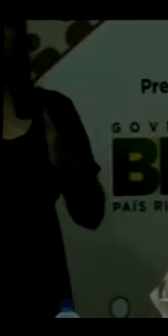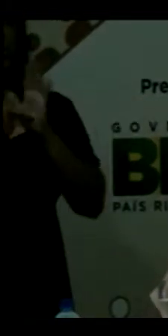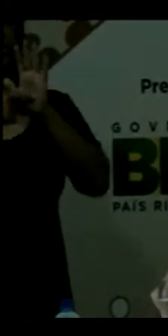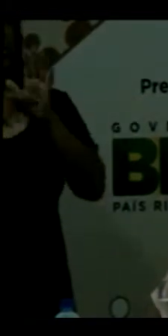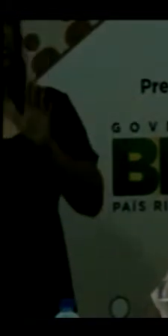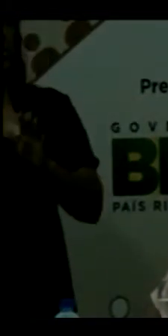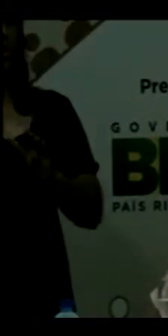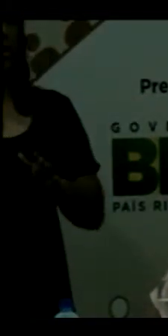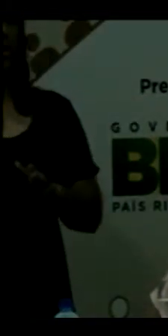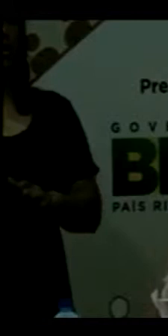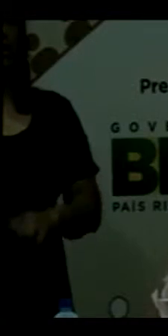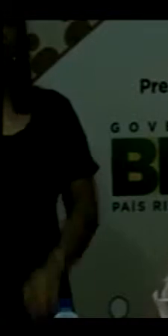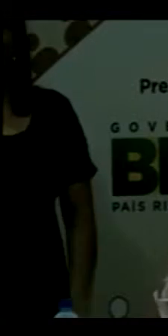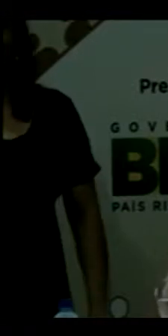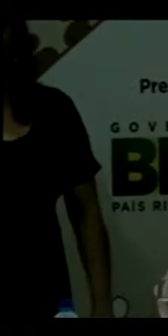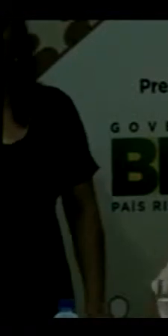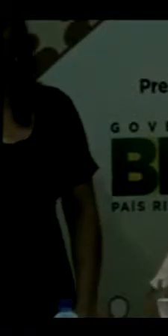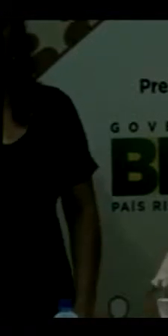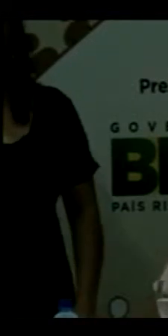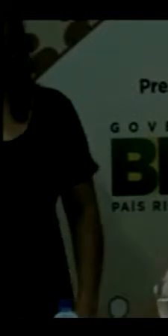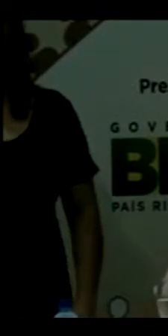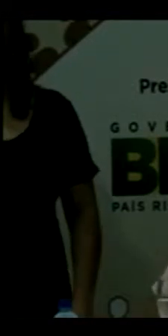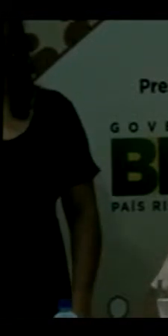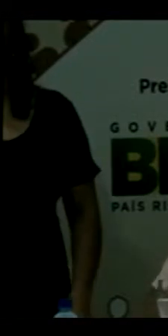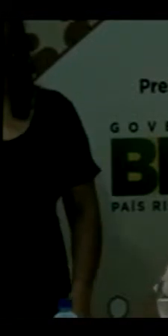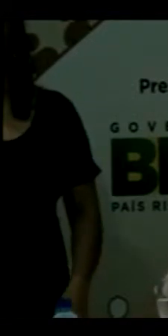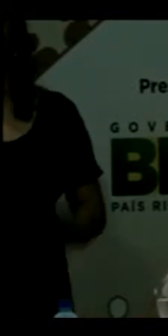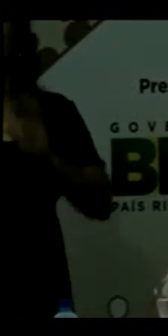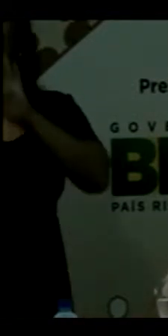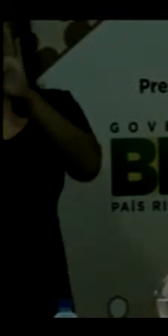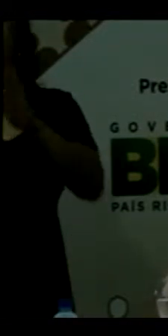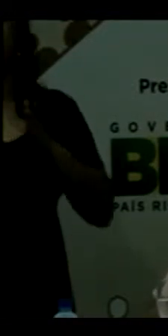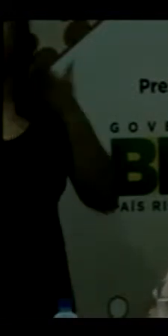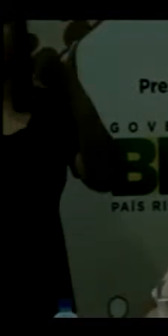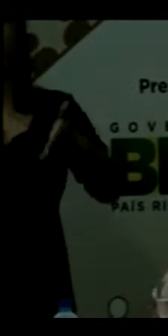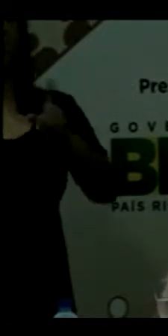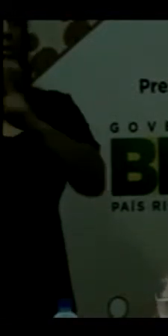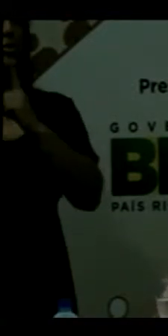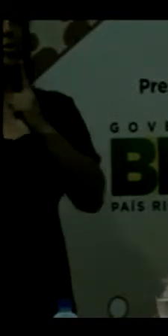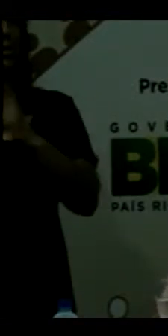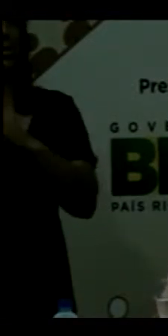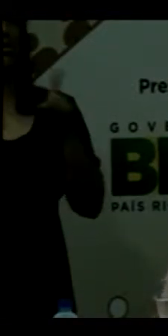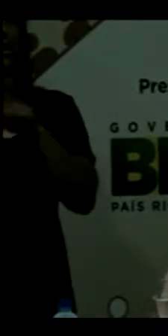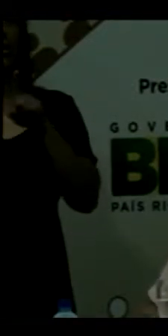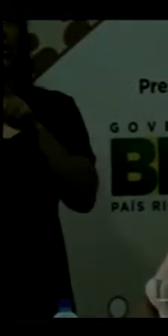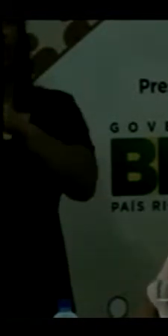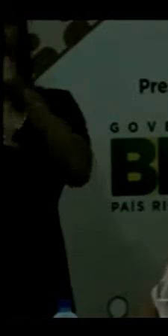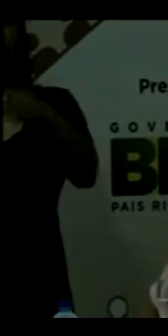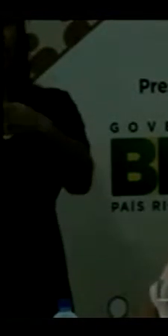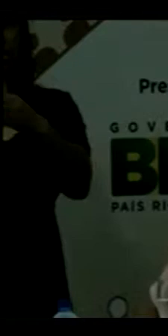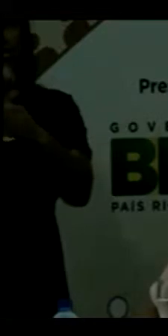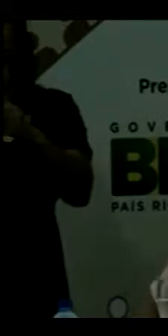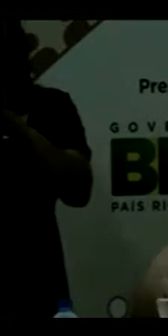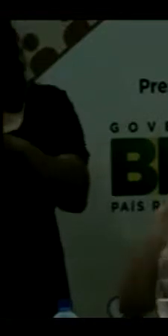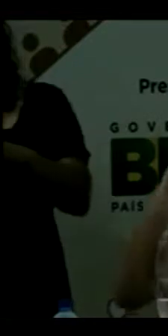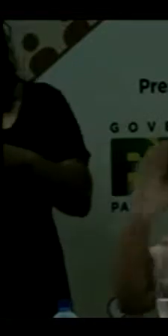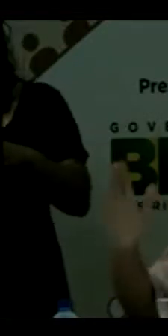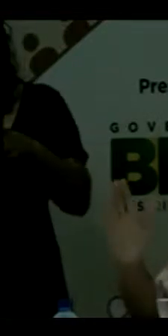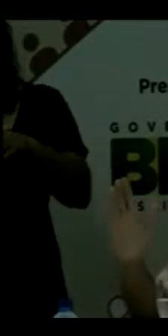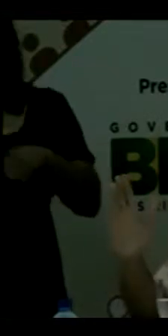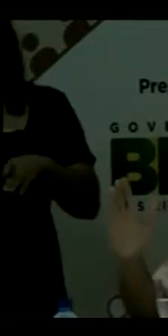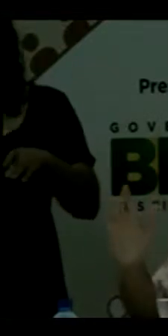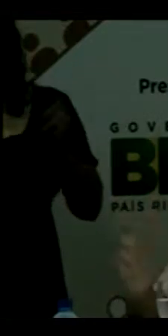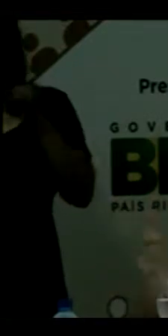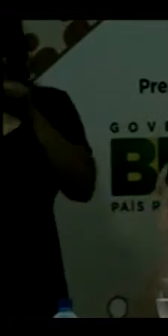tão essencial que permeia a atuação e a participação social na internet e fora dela, de todo mundo que está nessa sala e todo mundo que